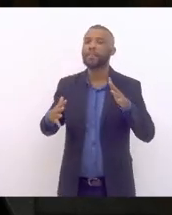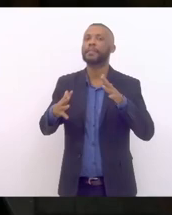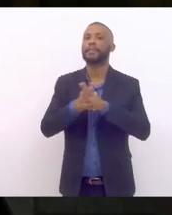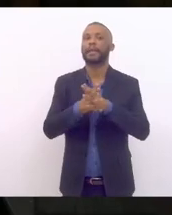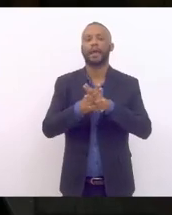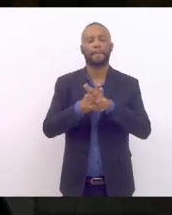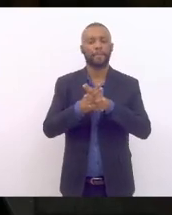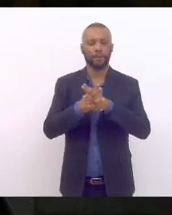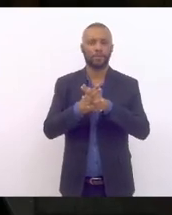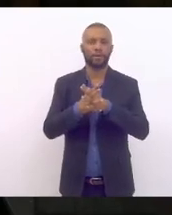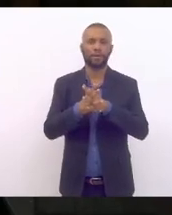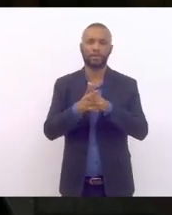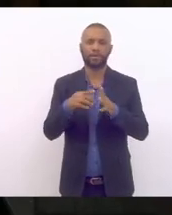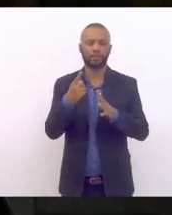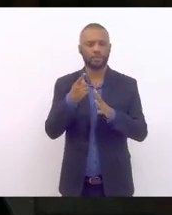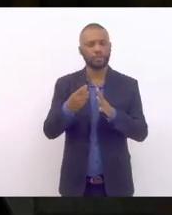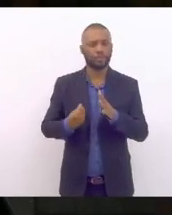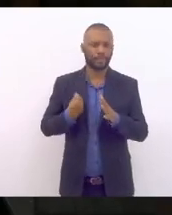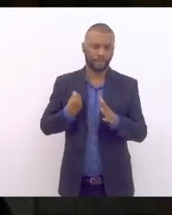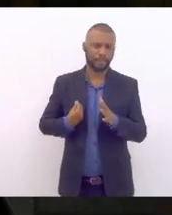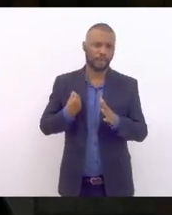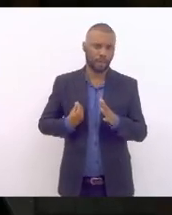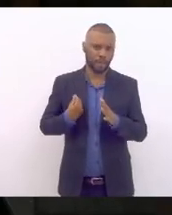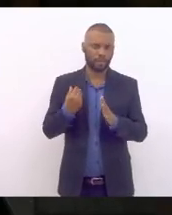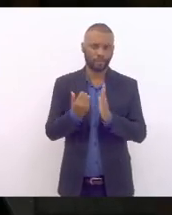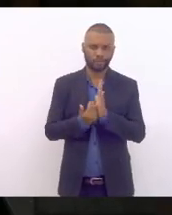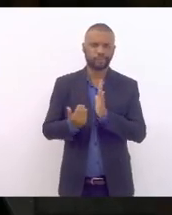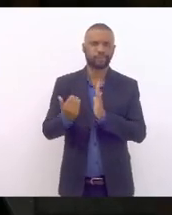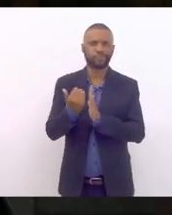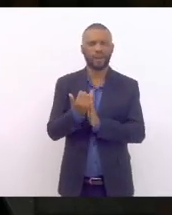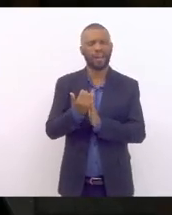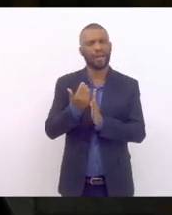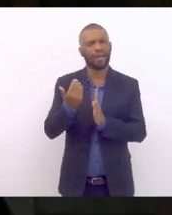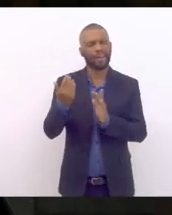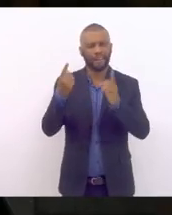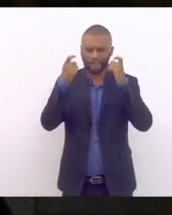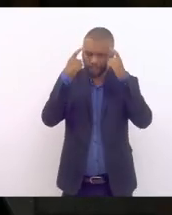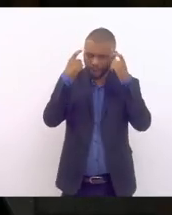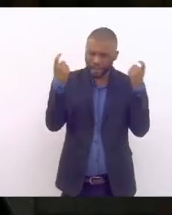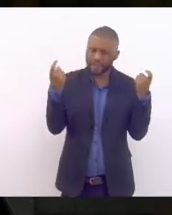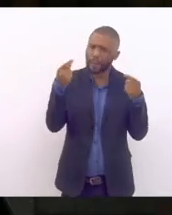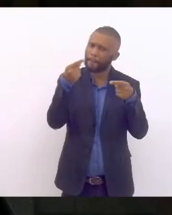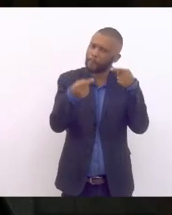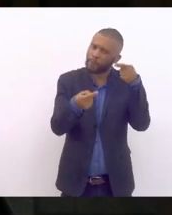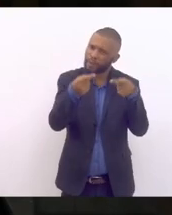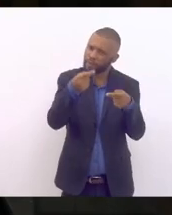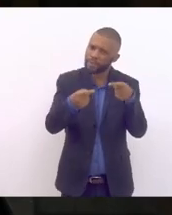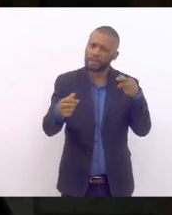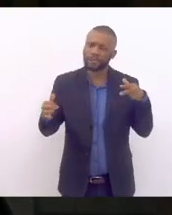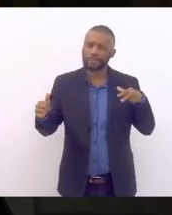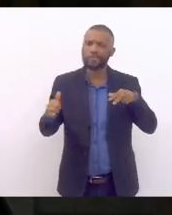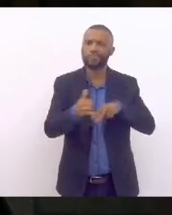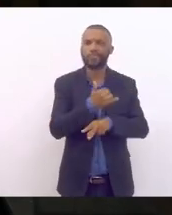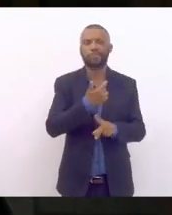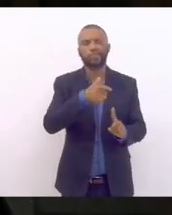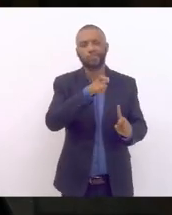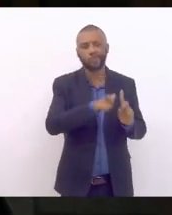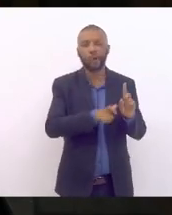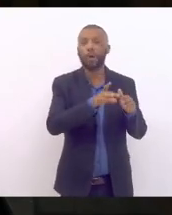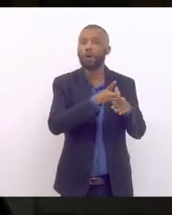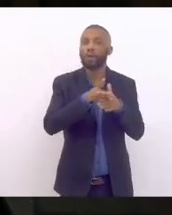em que estamos vivendo nesse país a violência política atroz que vitimou um